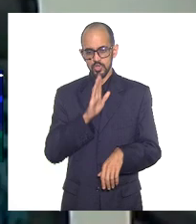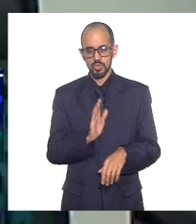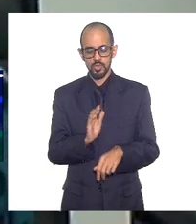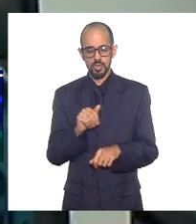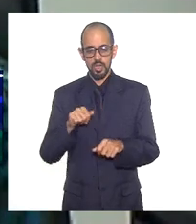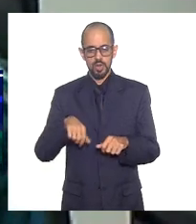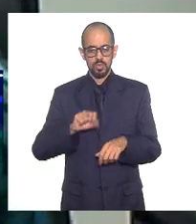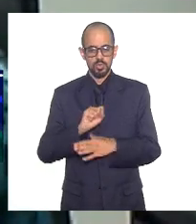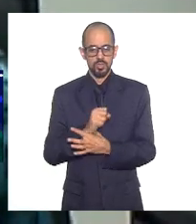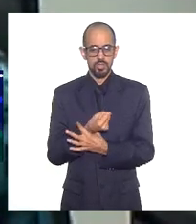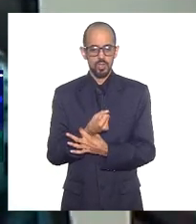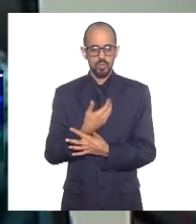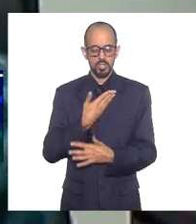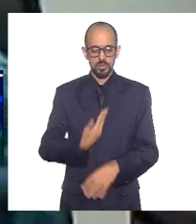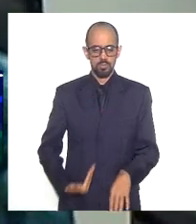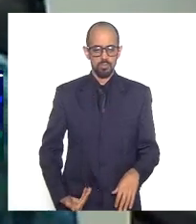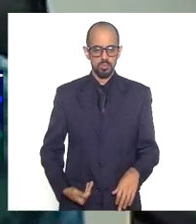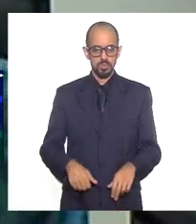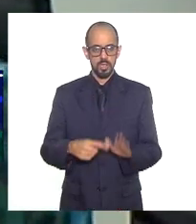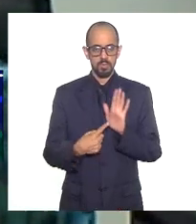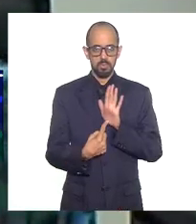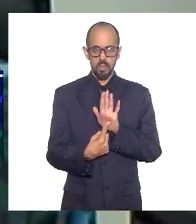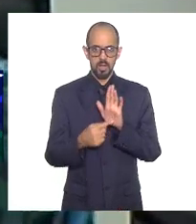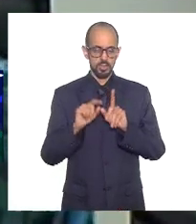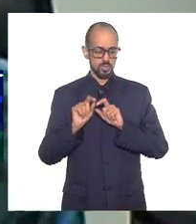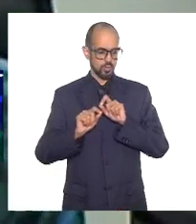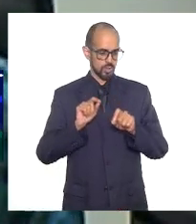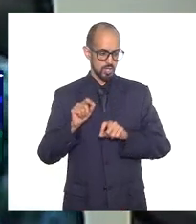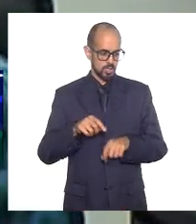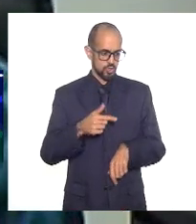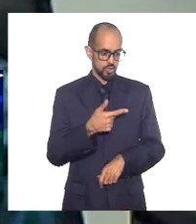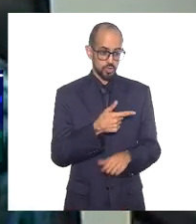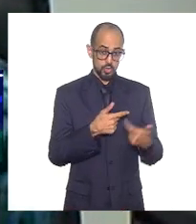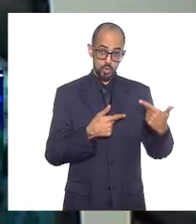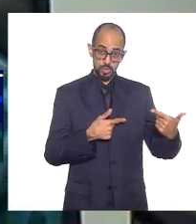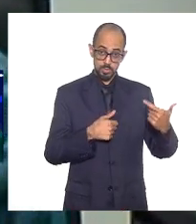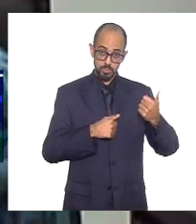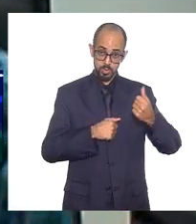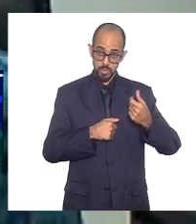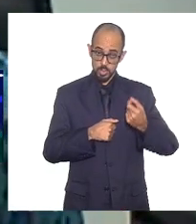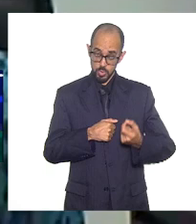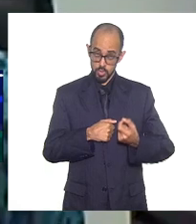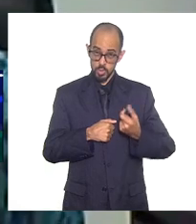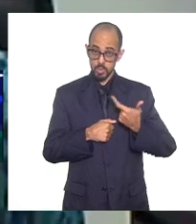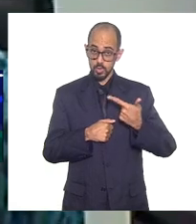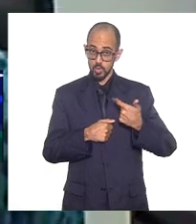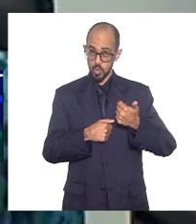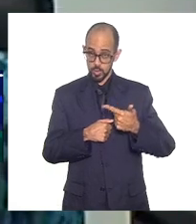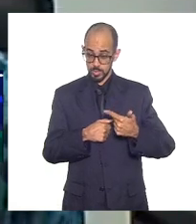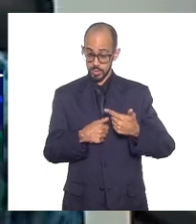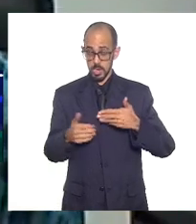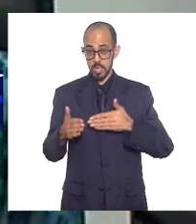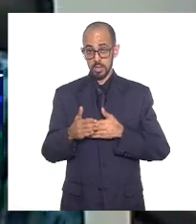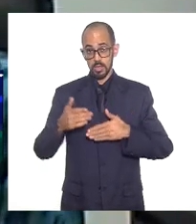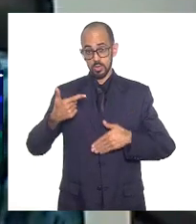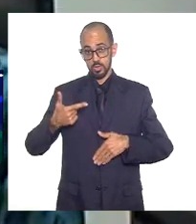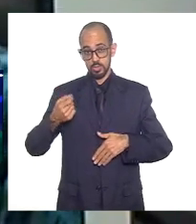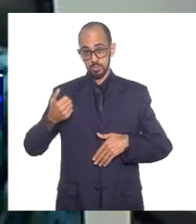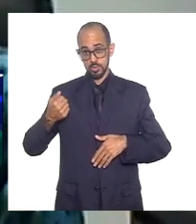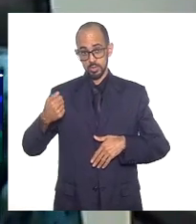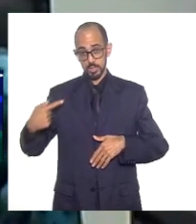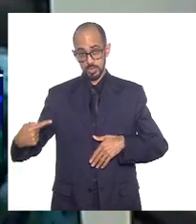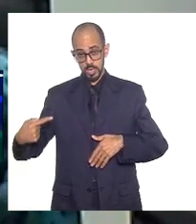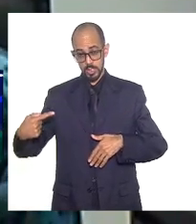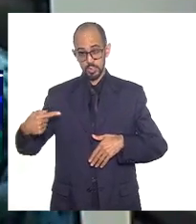Pública, que nos mostra, né, que de 2012 a 2017, a média estável de morte